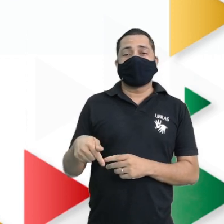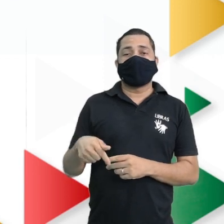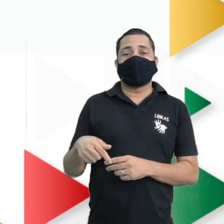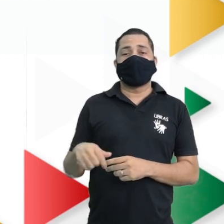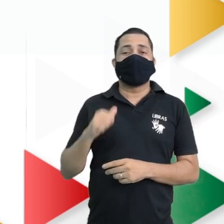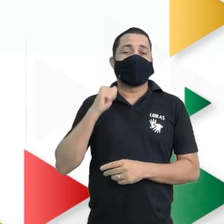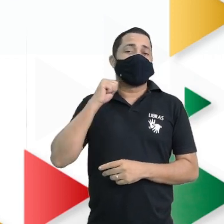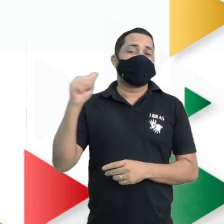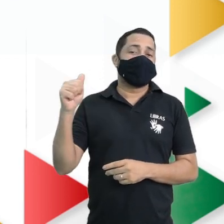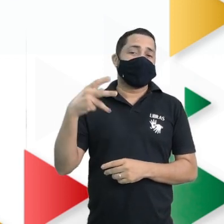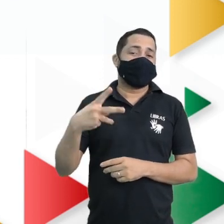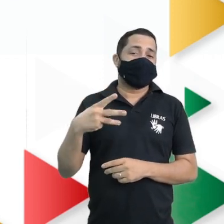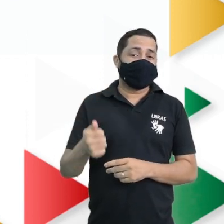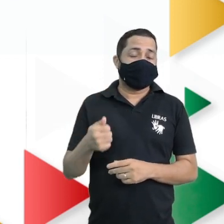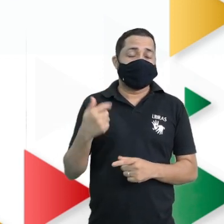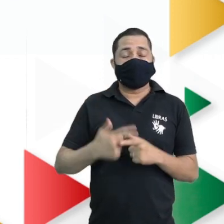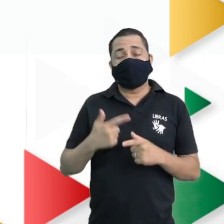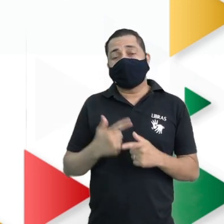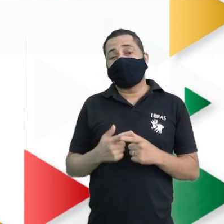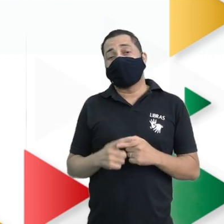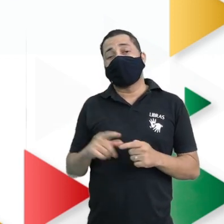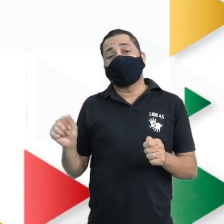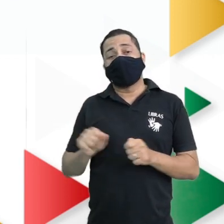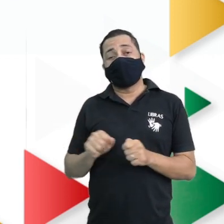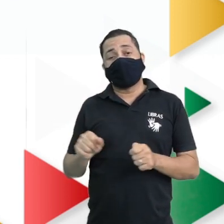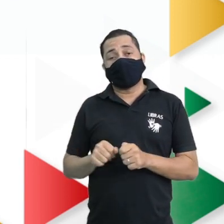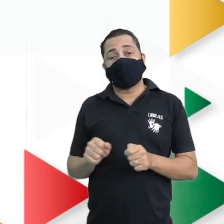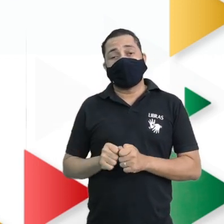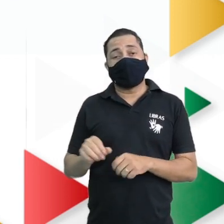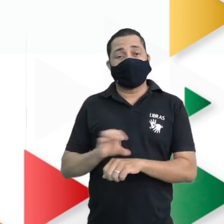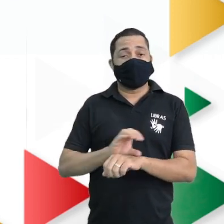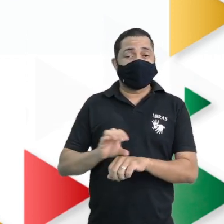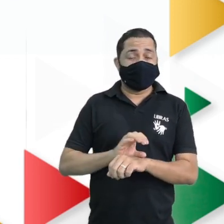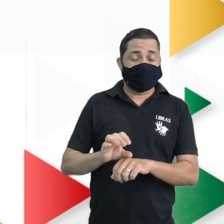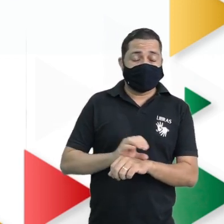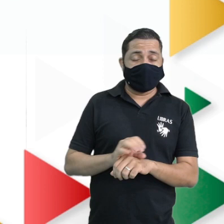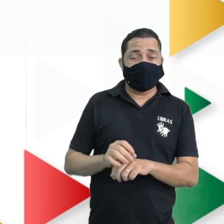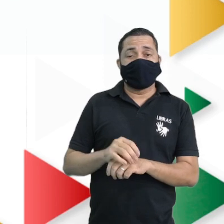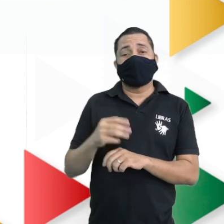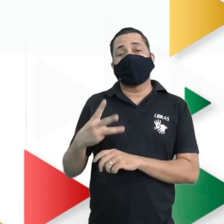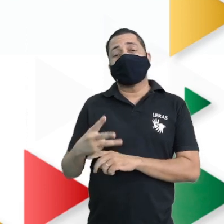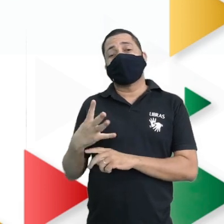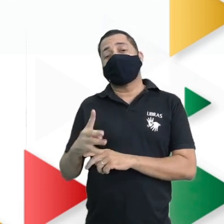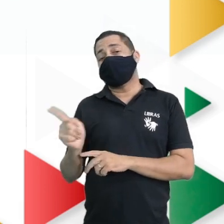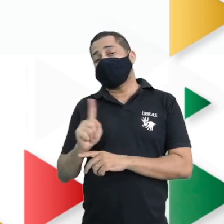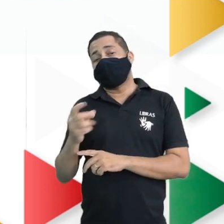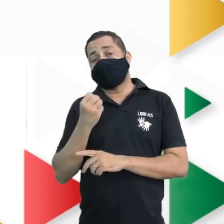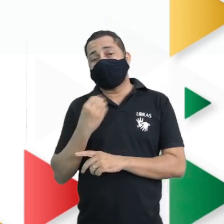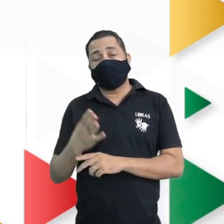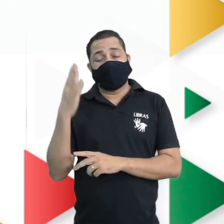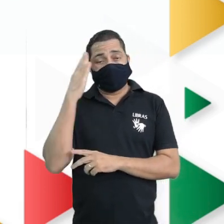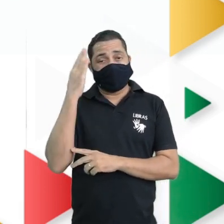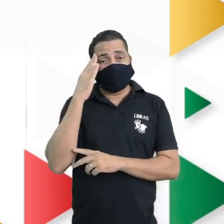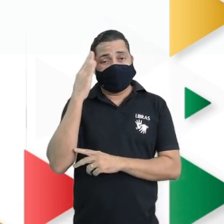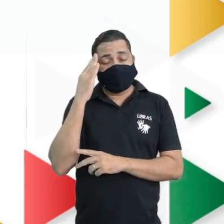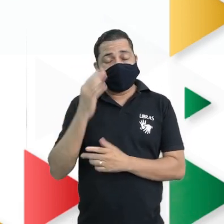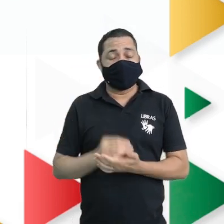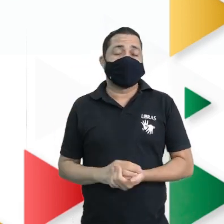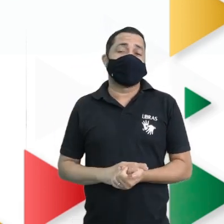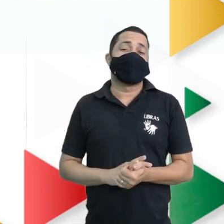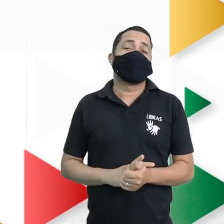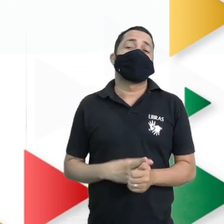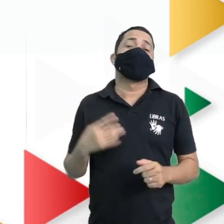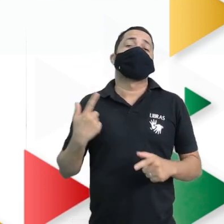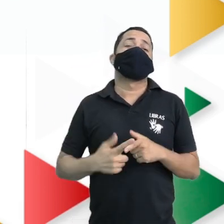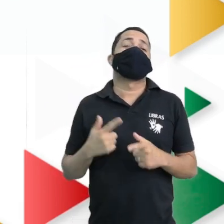professor? Porque ele fez a Constituição de 24, que não foi muito bem entendida pela galera. Por